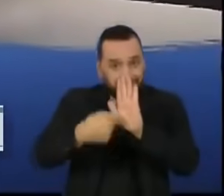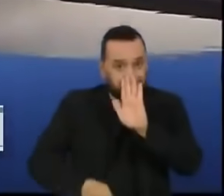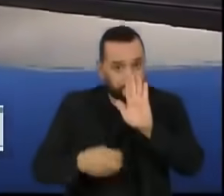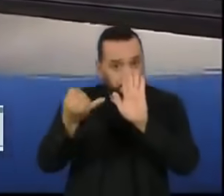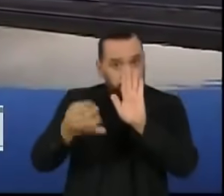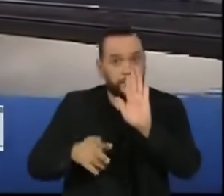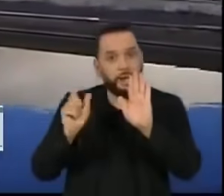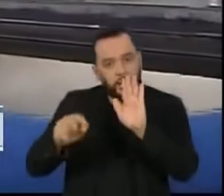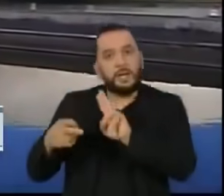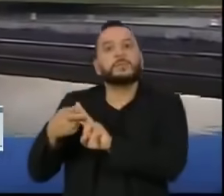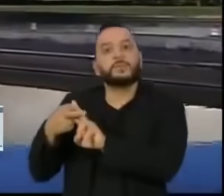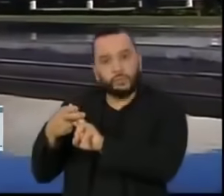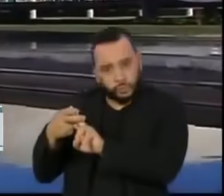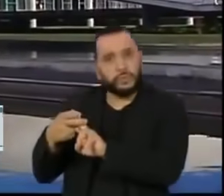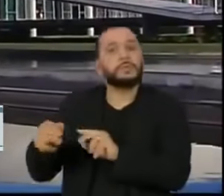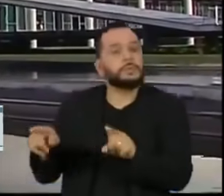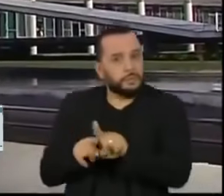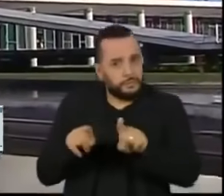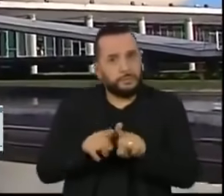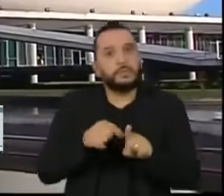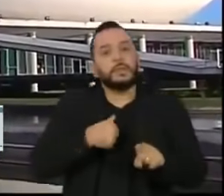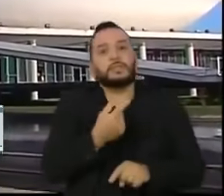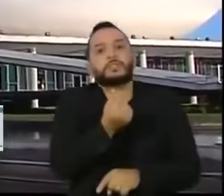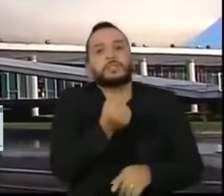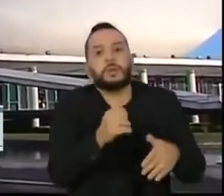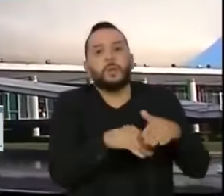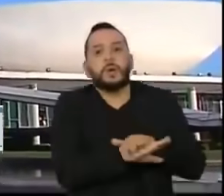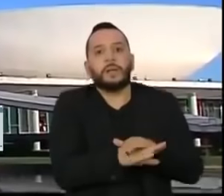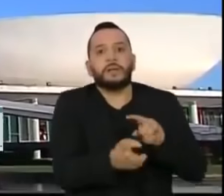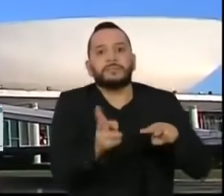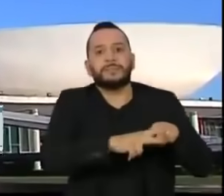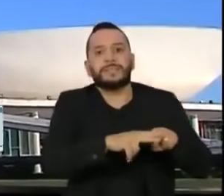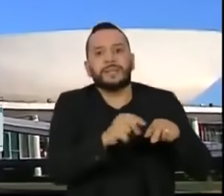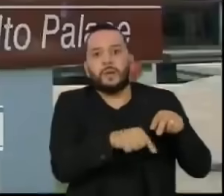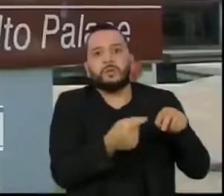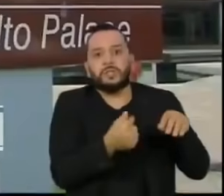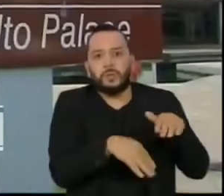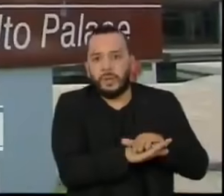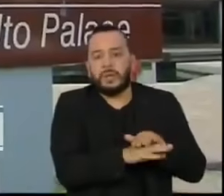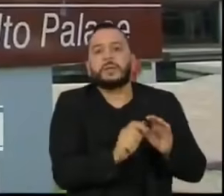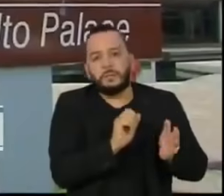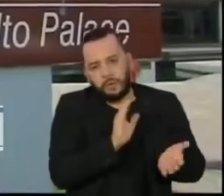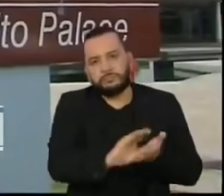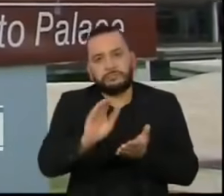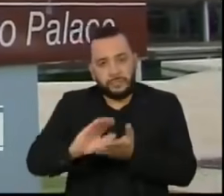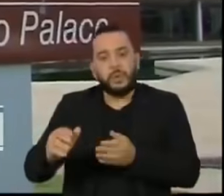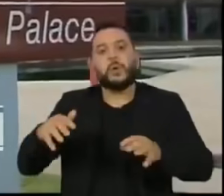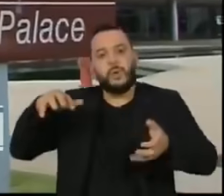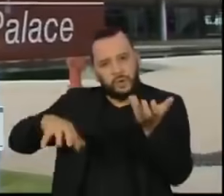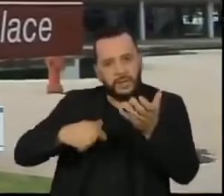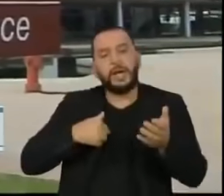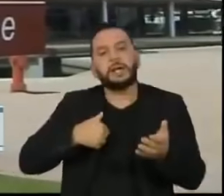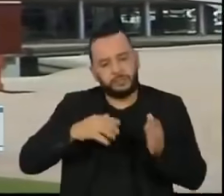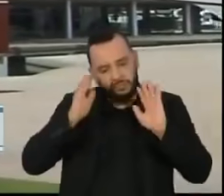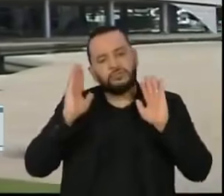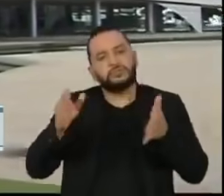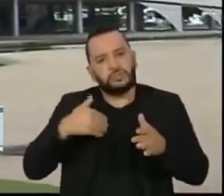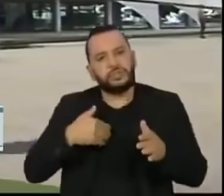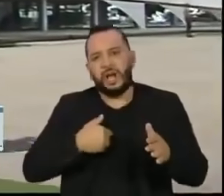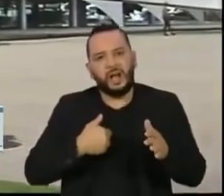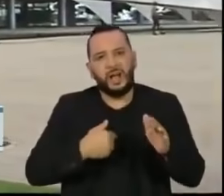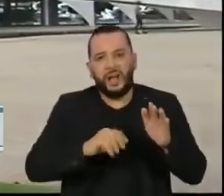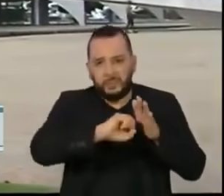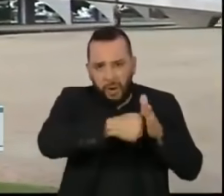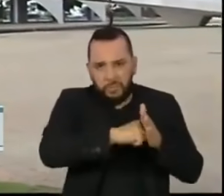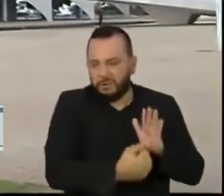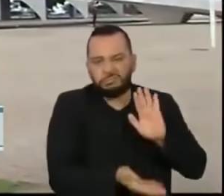virão do Sistema Único de Saúde e do fundo penitenciário Nacional o congresso ainda pode derrubar os vetos do presidente retomar o formato